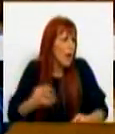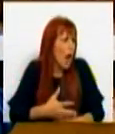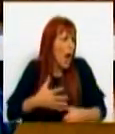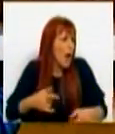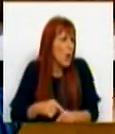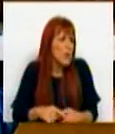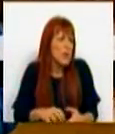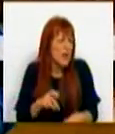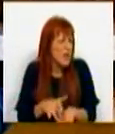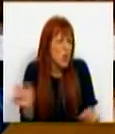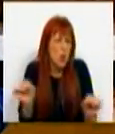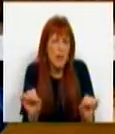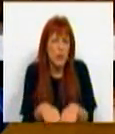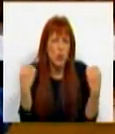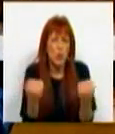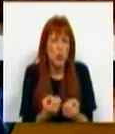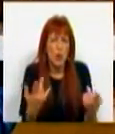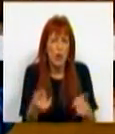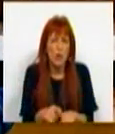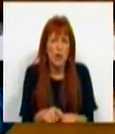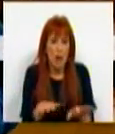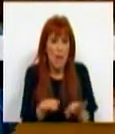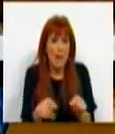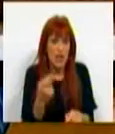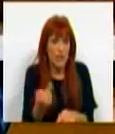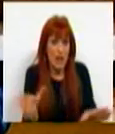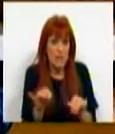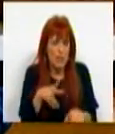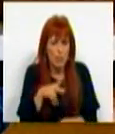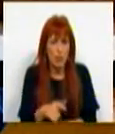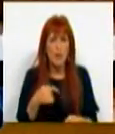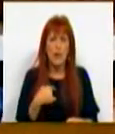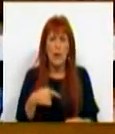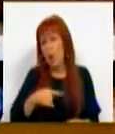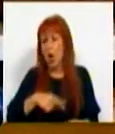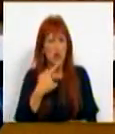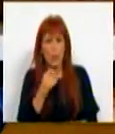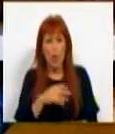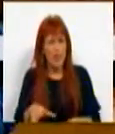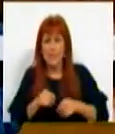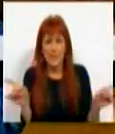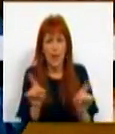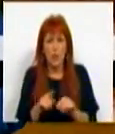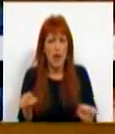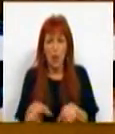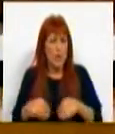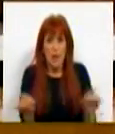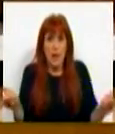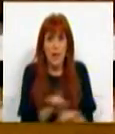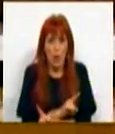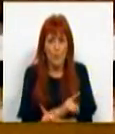grande insensibilidade social às camadas mais vulneráveis deste país. E nisso nós não podemos aceitar, nem